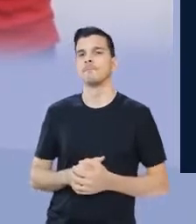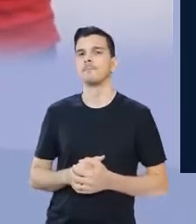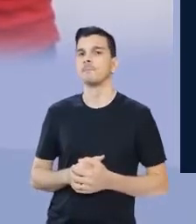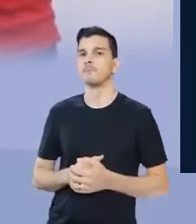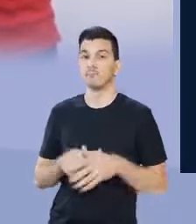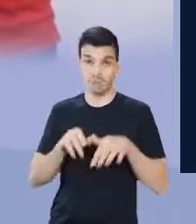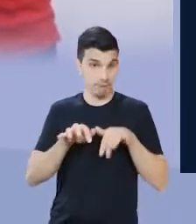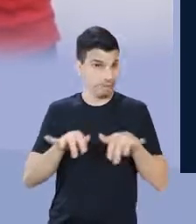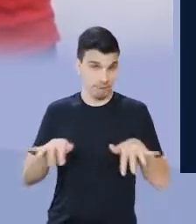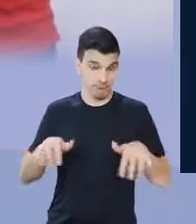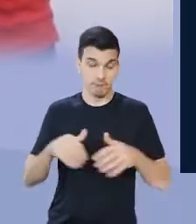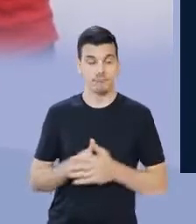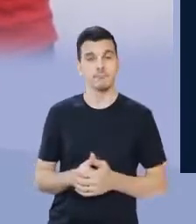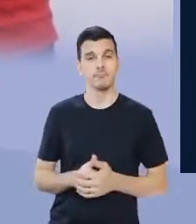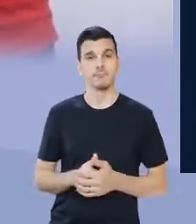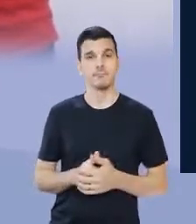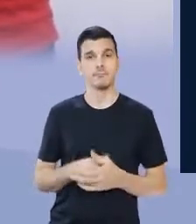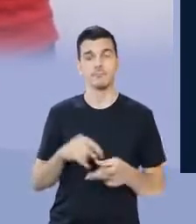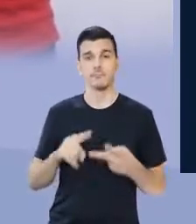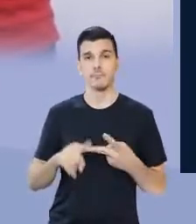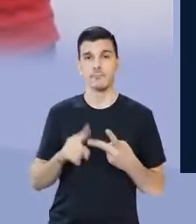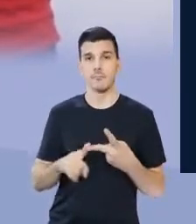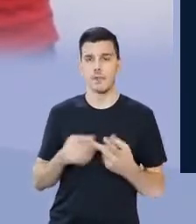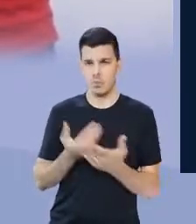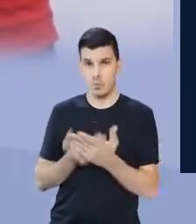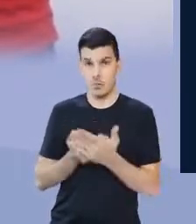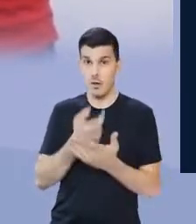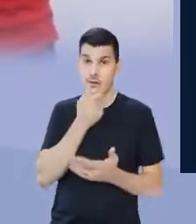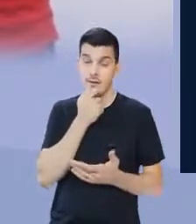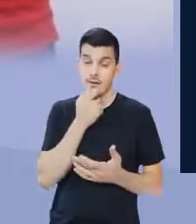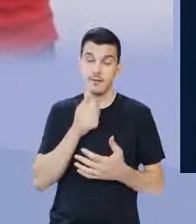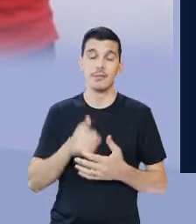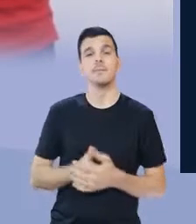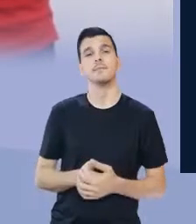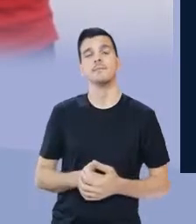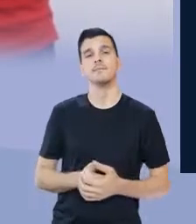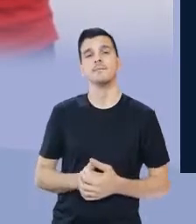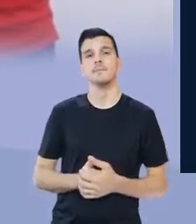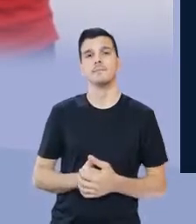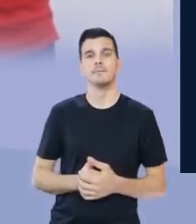tocando piano. We were studying English, nós estávamos estudando inglês.